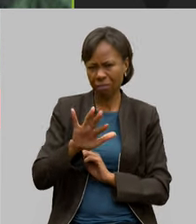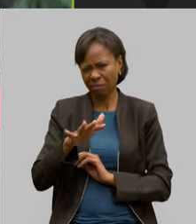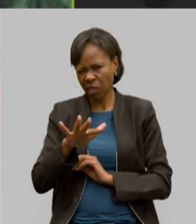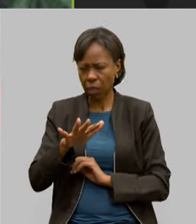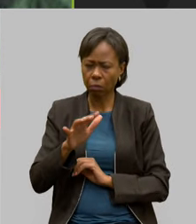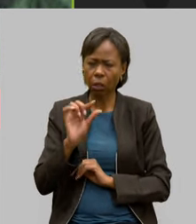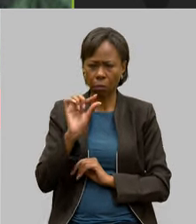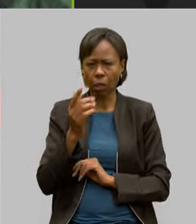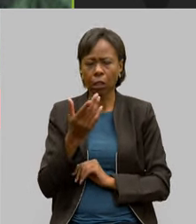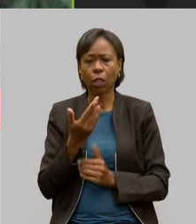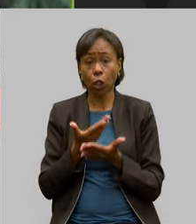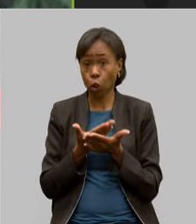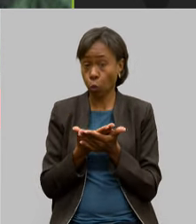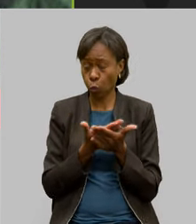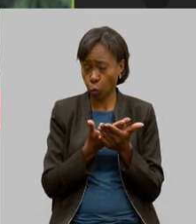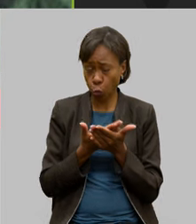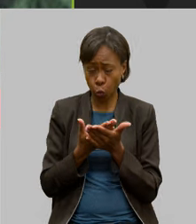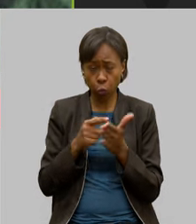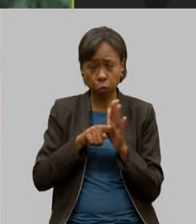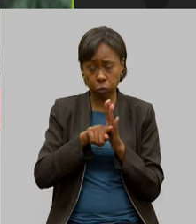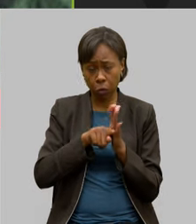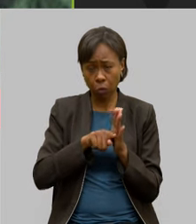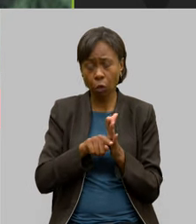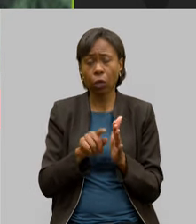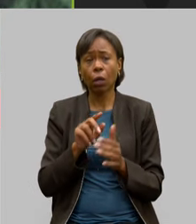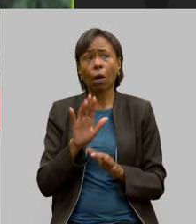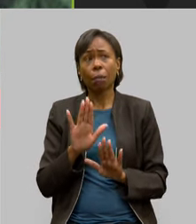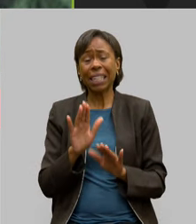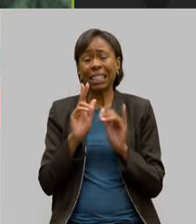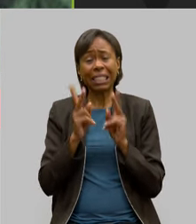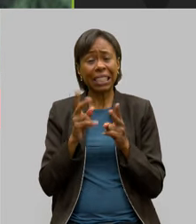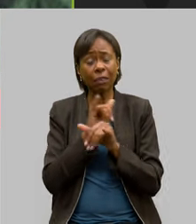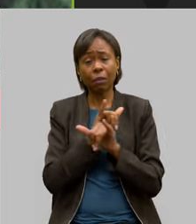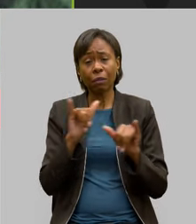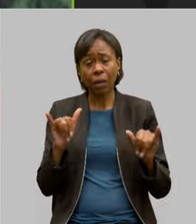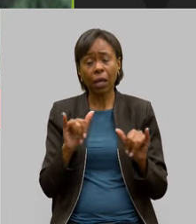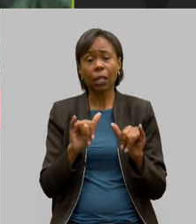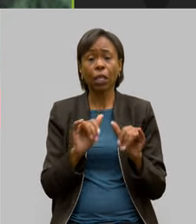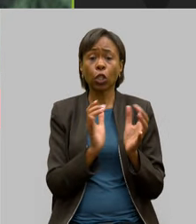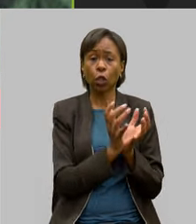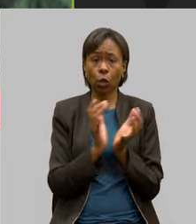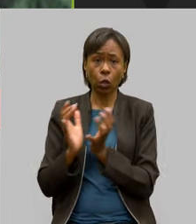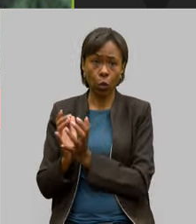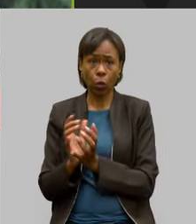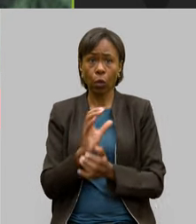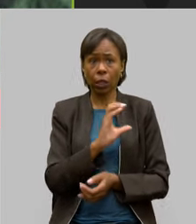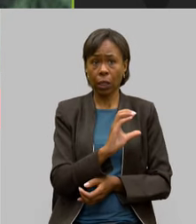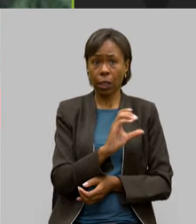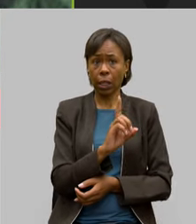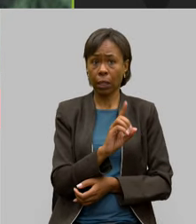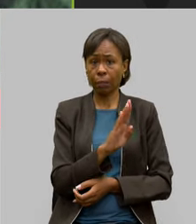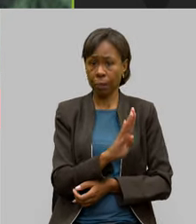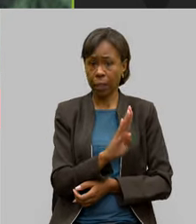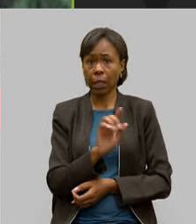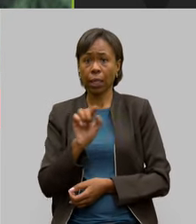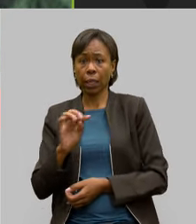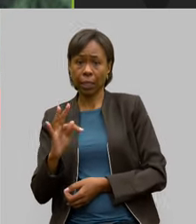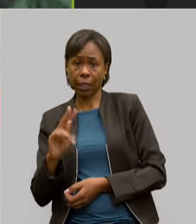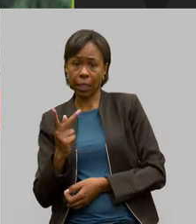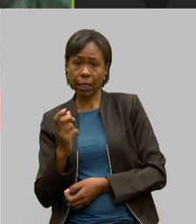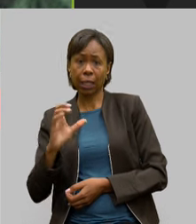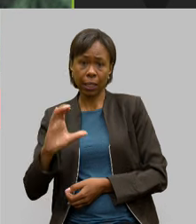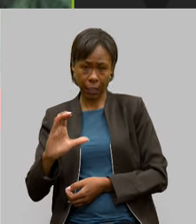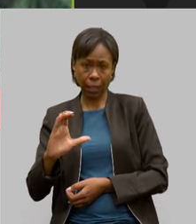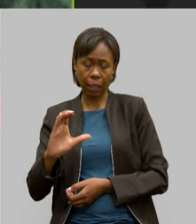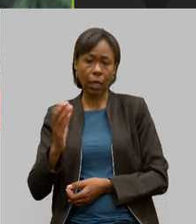gente precisa de estudar muito mas fala-se muito de cbd e thc né que foram identificados Como eu disse para vocês